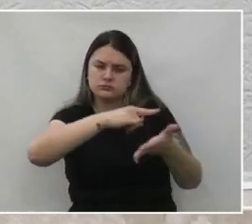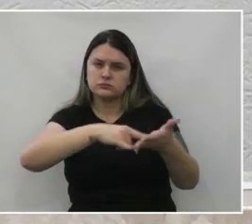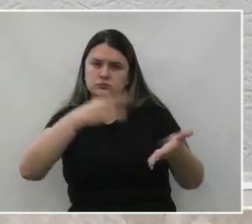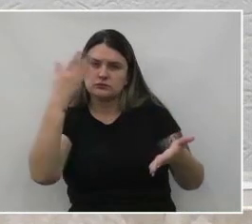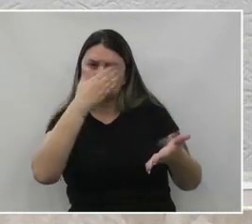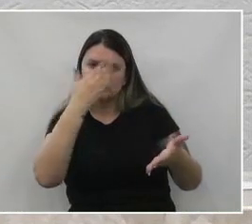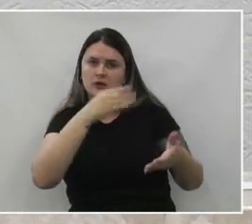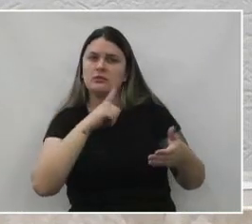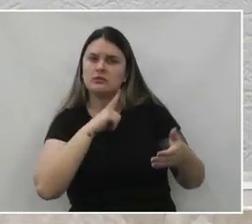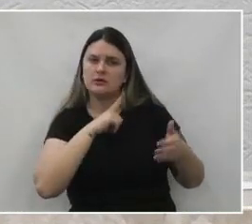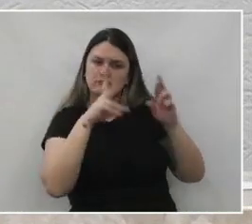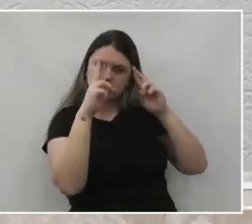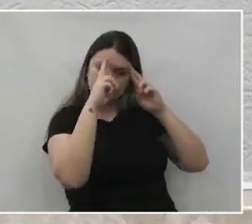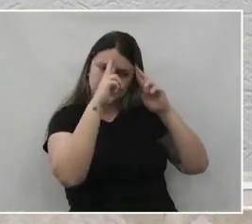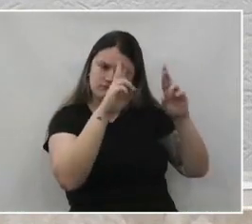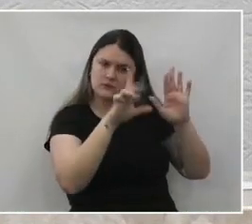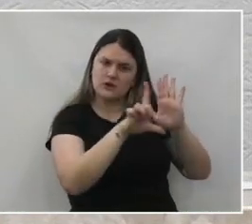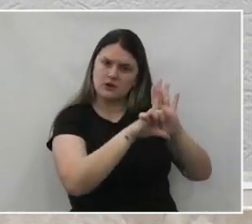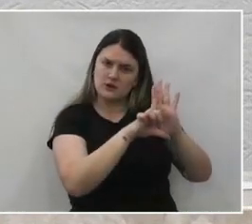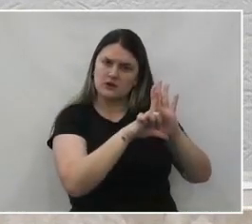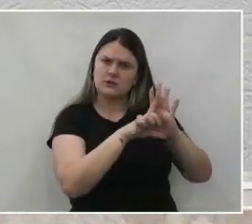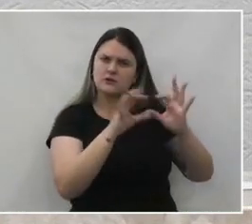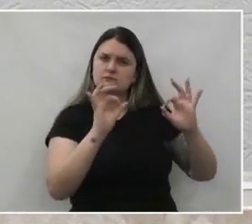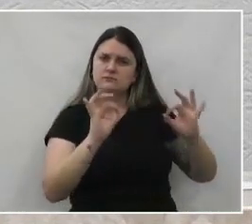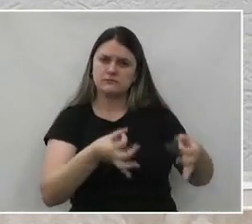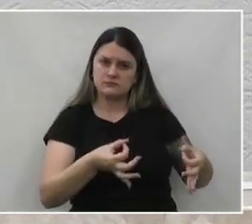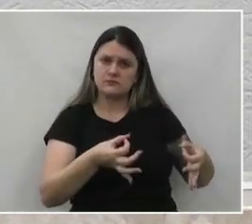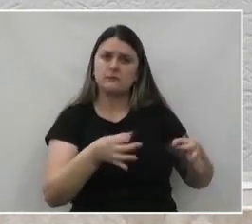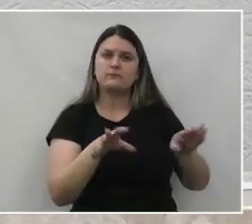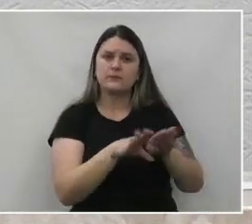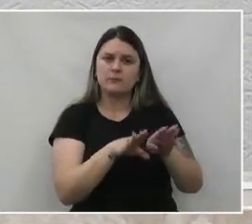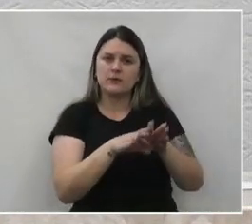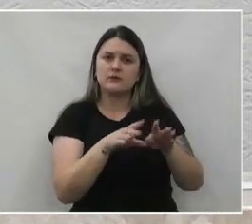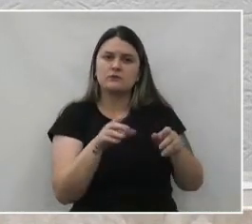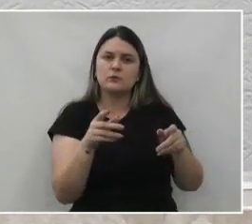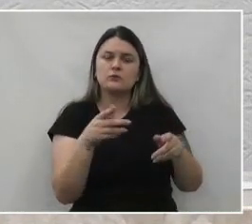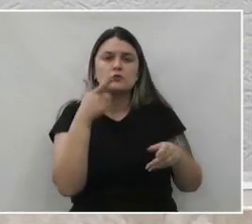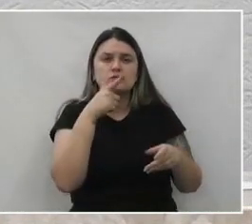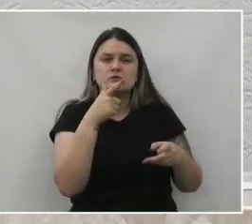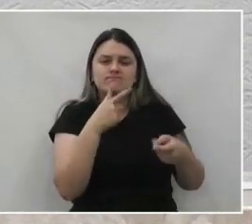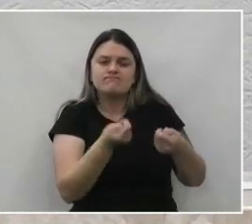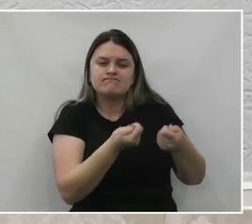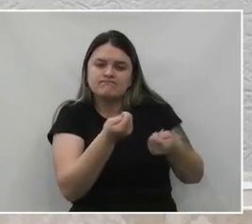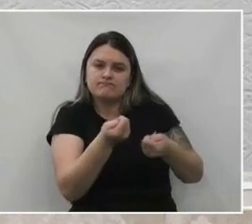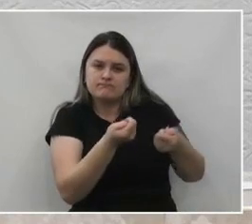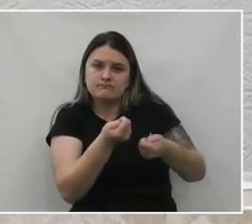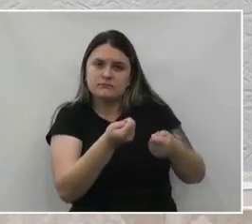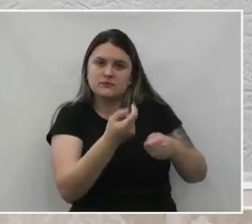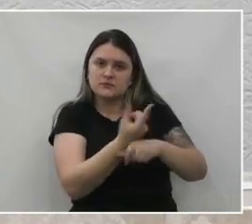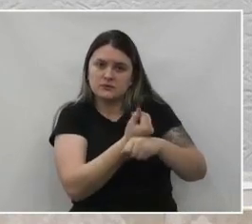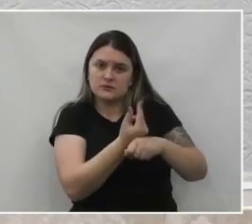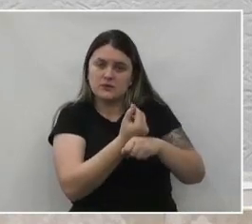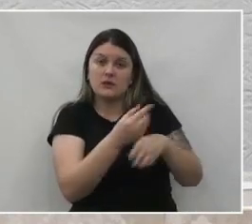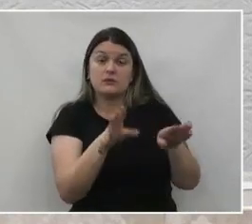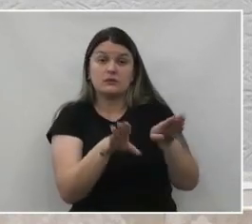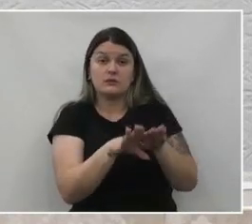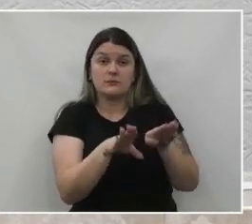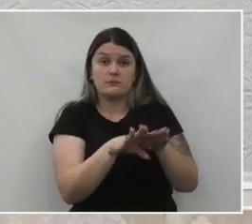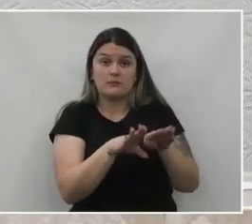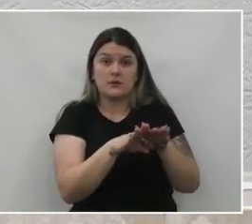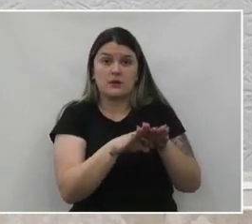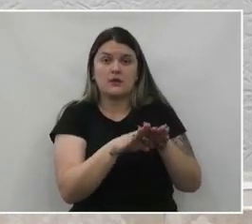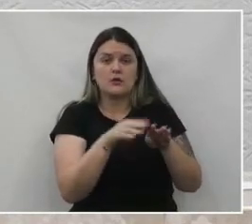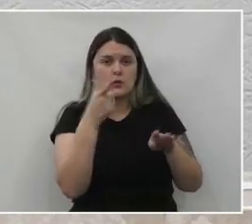a legalidade, a legitimidade, a eficácia e economicidade dos atos da gestão do responsável, bem como atendimento